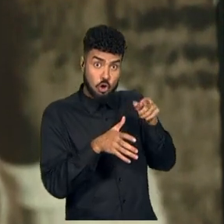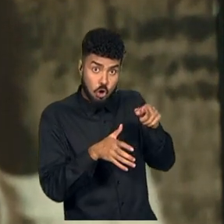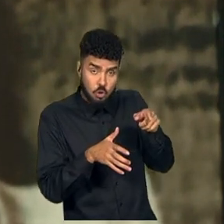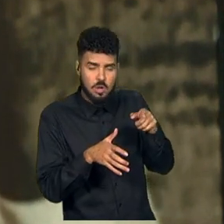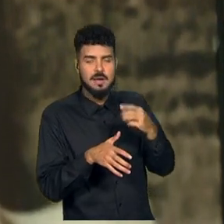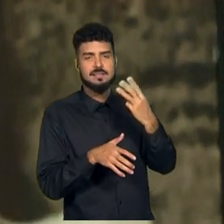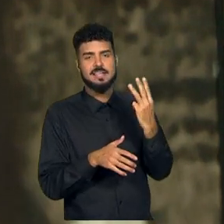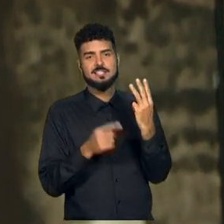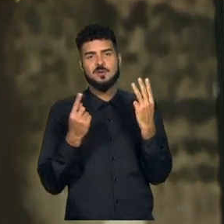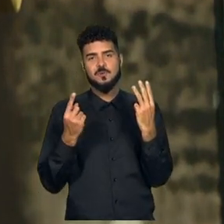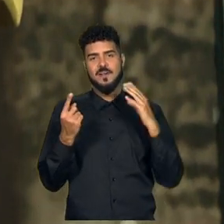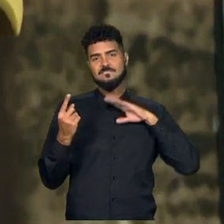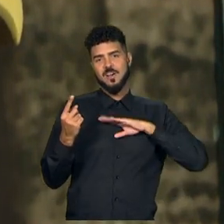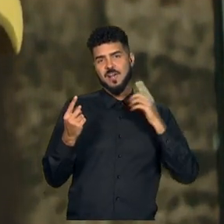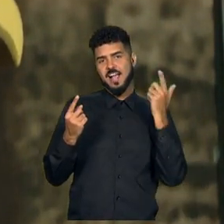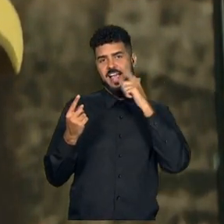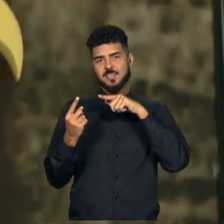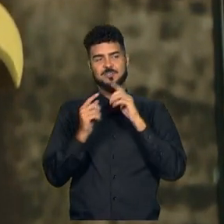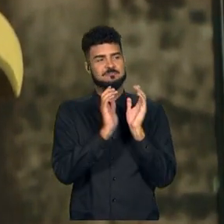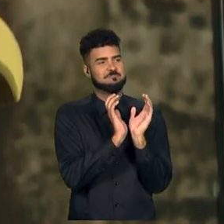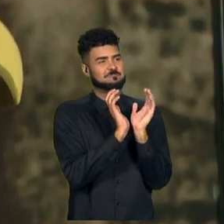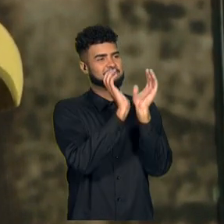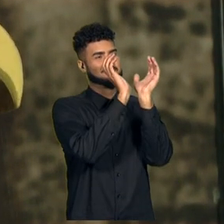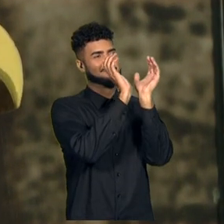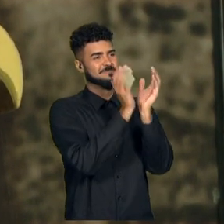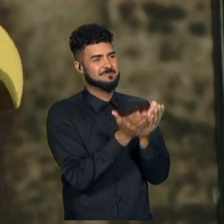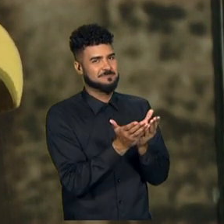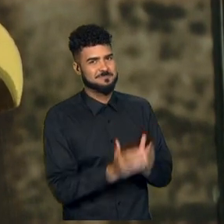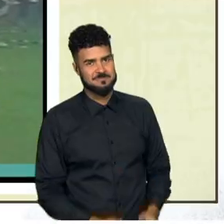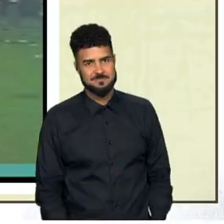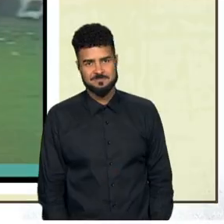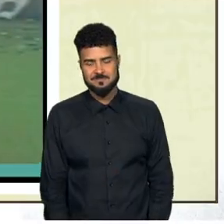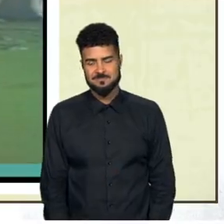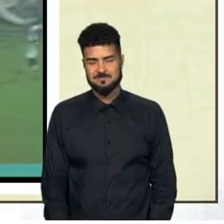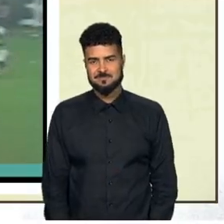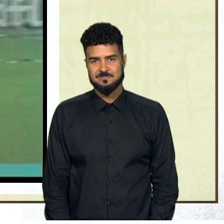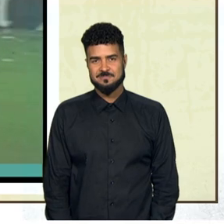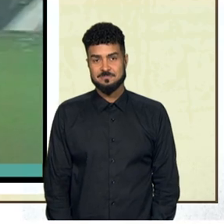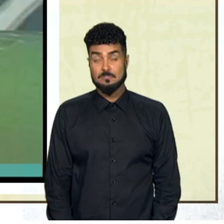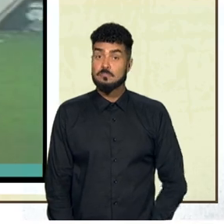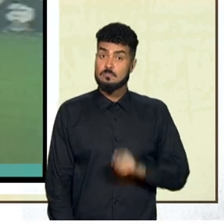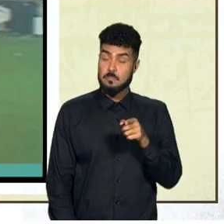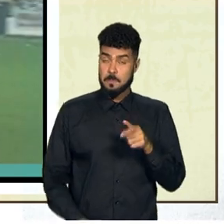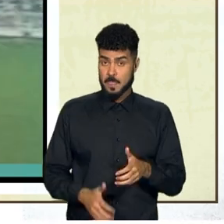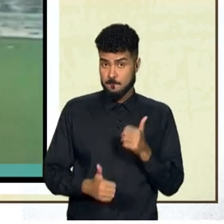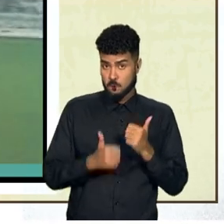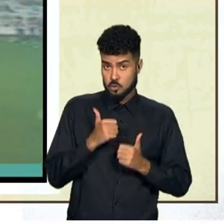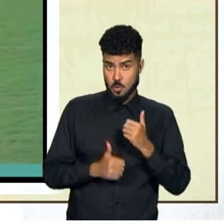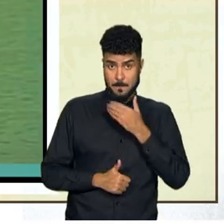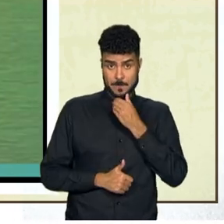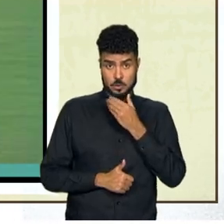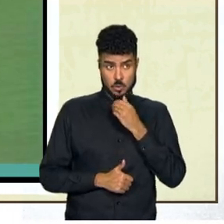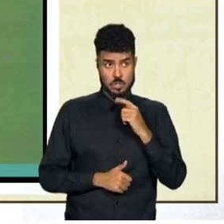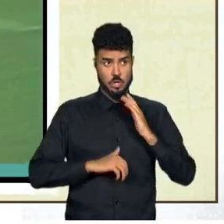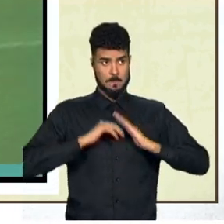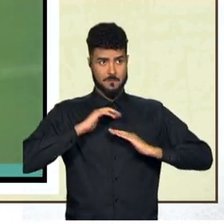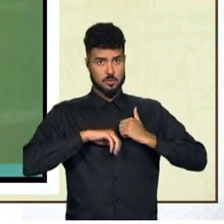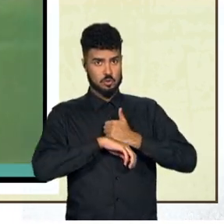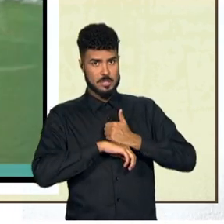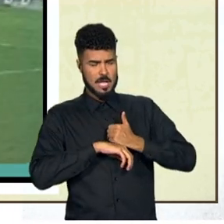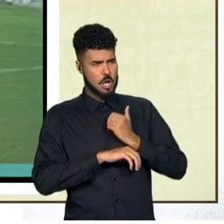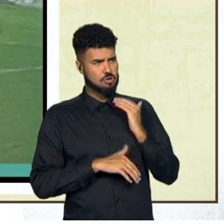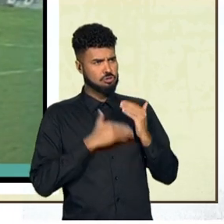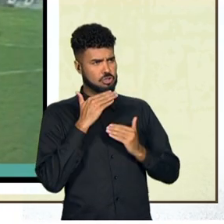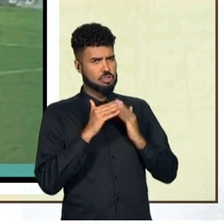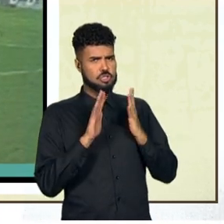garantindo o caneco aos cruzmaltinos. Enquanto o futebol masculino e profissional já